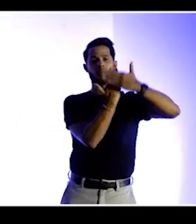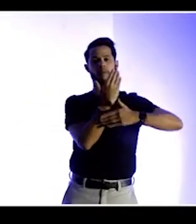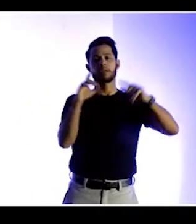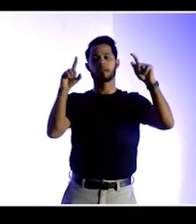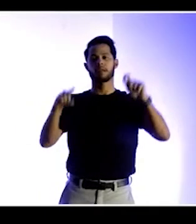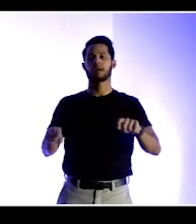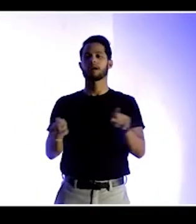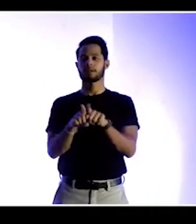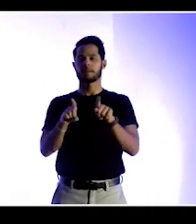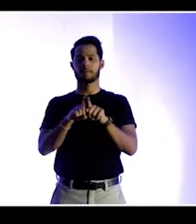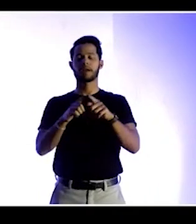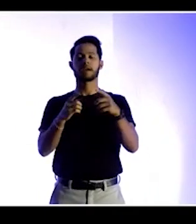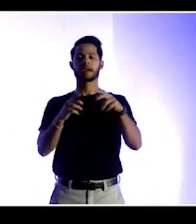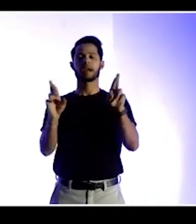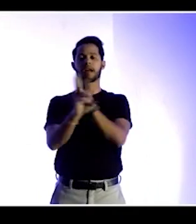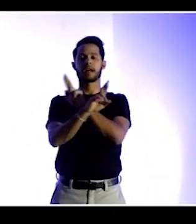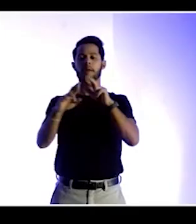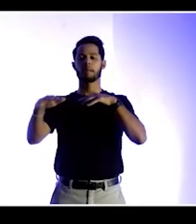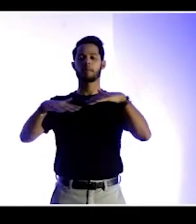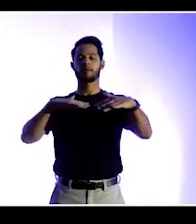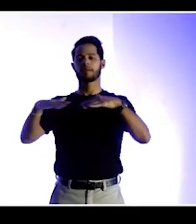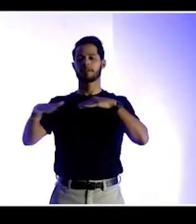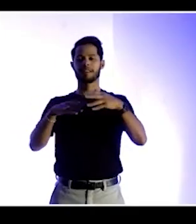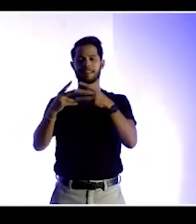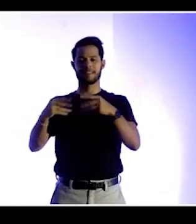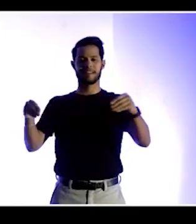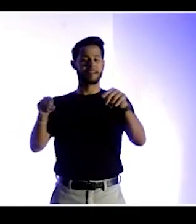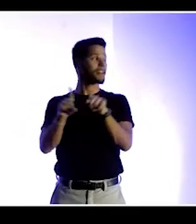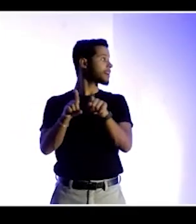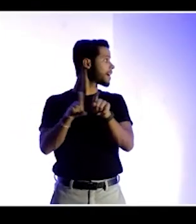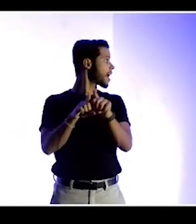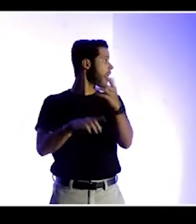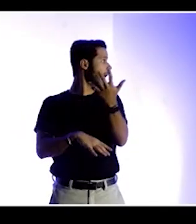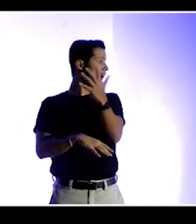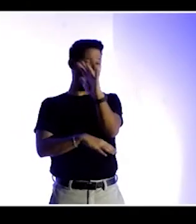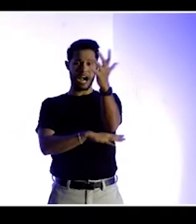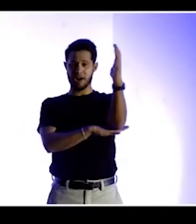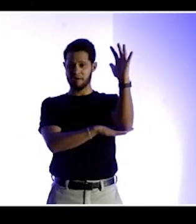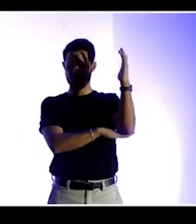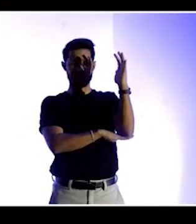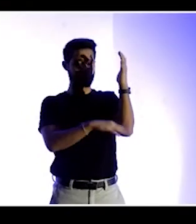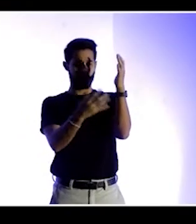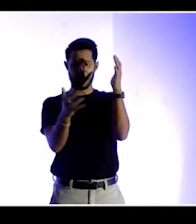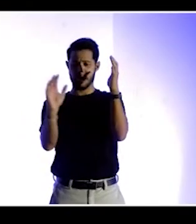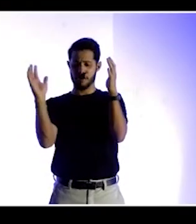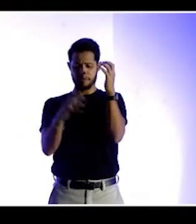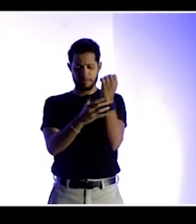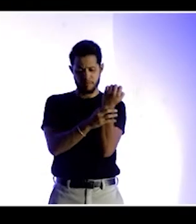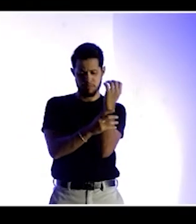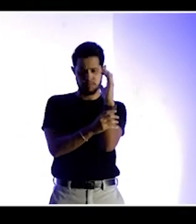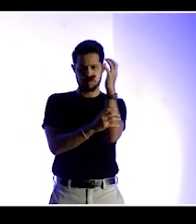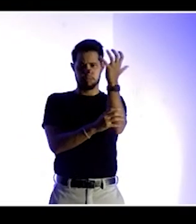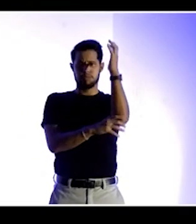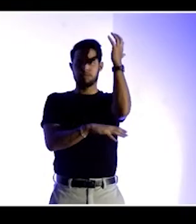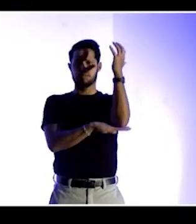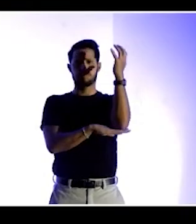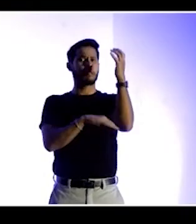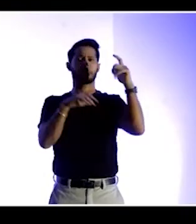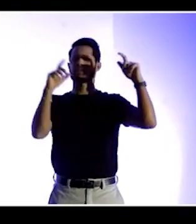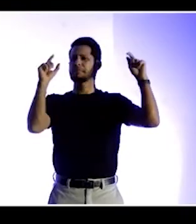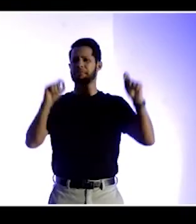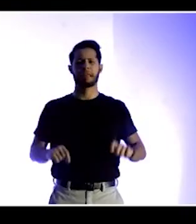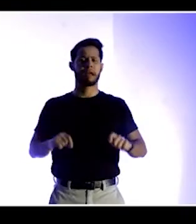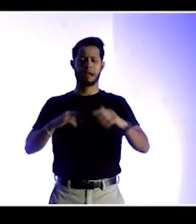de terra. Olha só isso aqui, essas árvores estão crescendo na frente das placas, deixa as árvores crescerem. As placas são